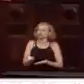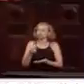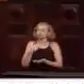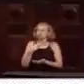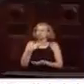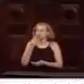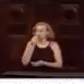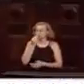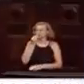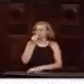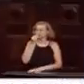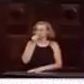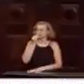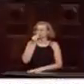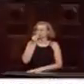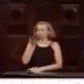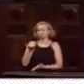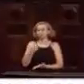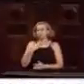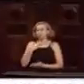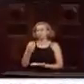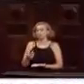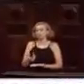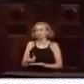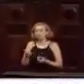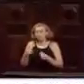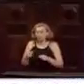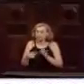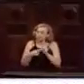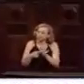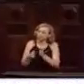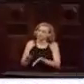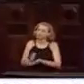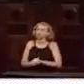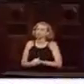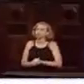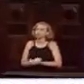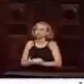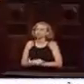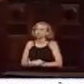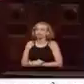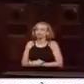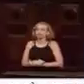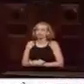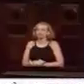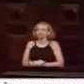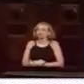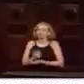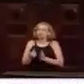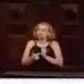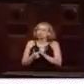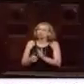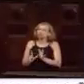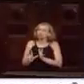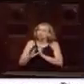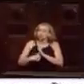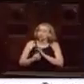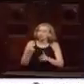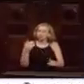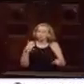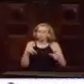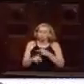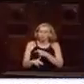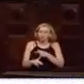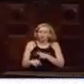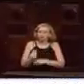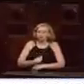caixa 2 para a campanha de vários políticos. Isso mostra como a corrupção atrapalha